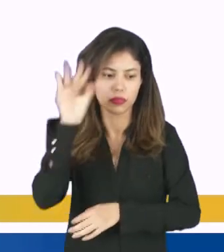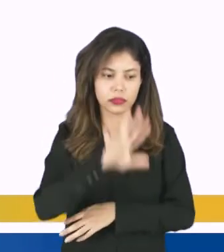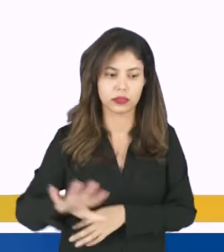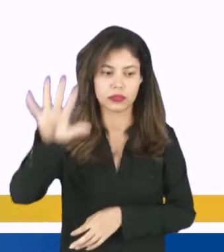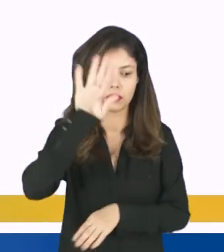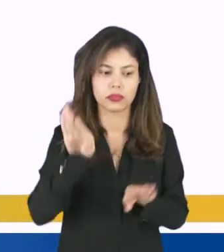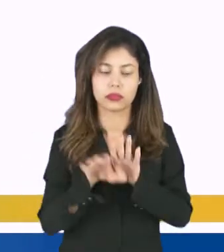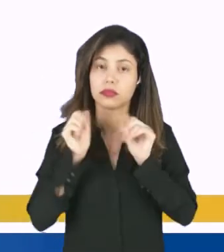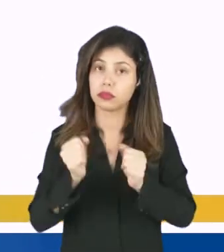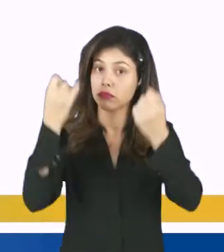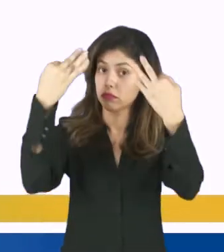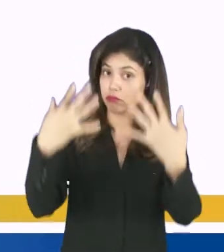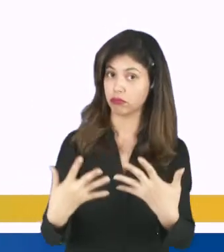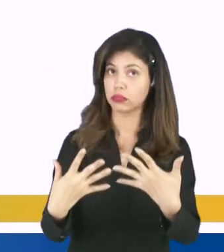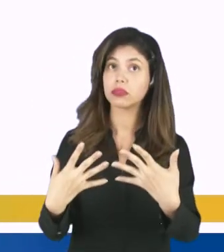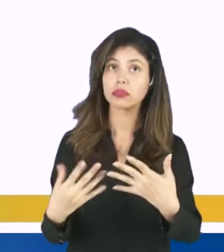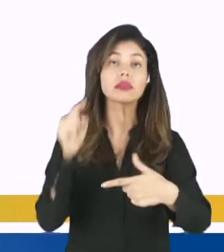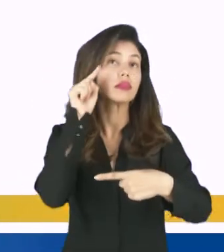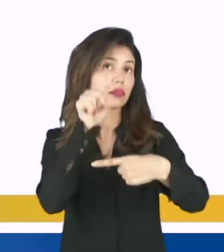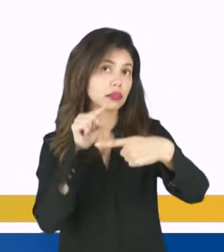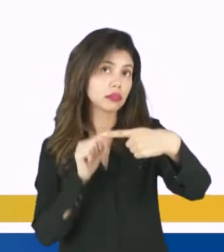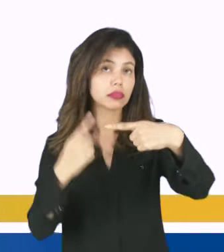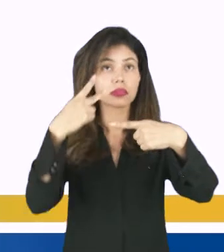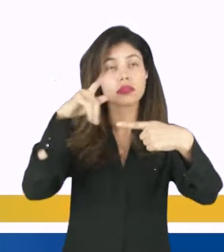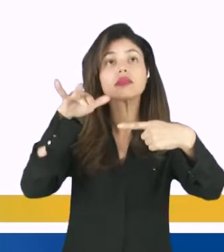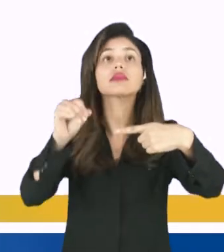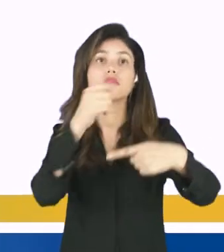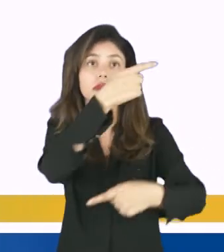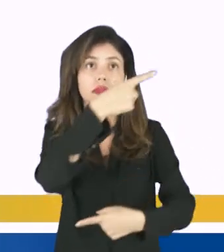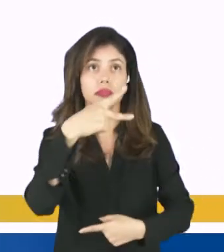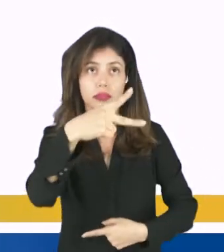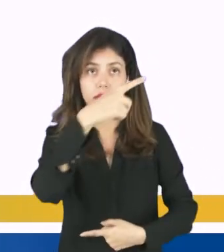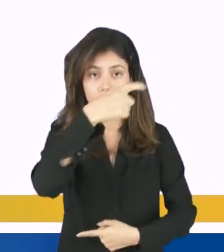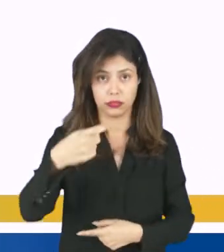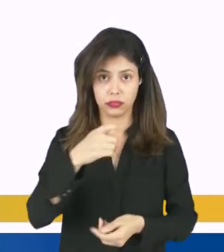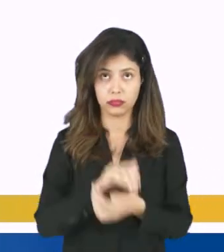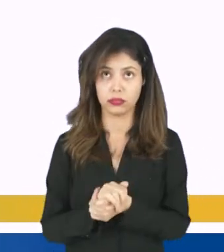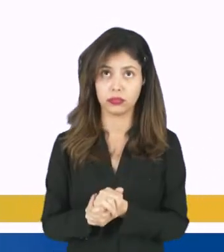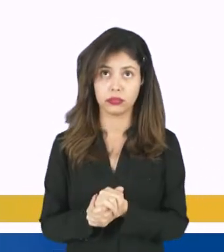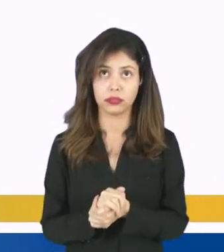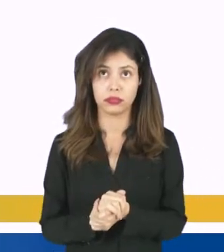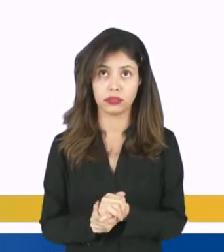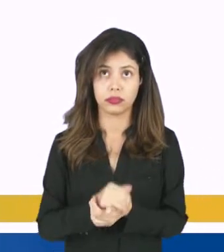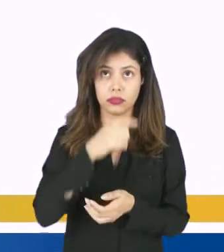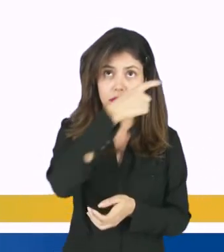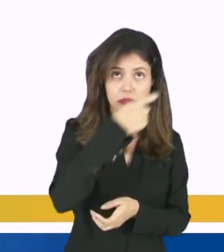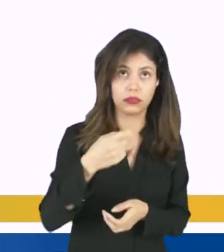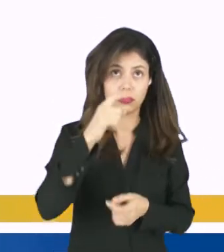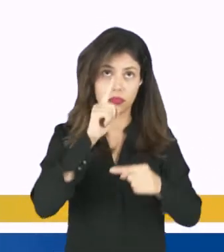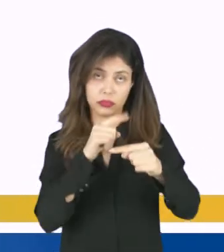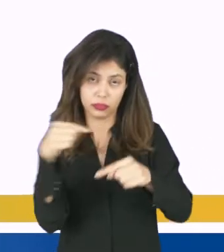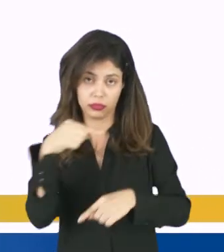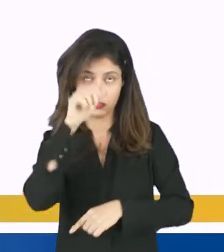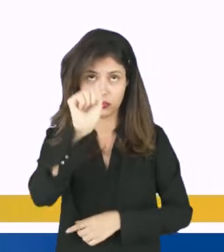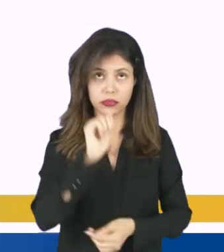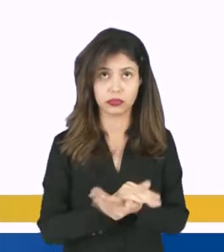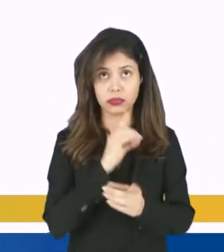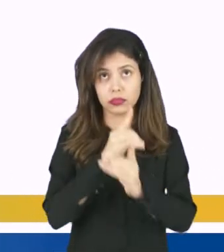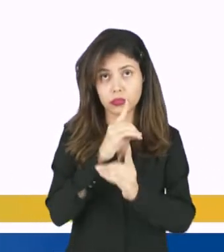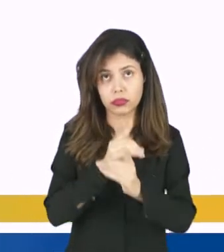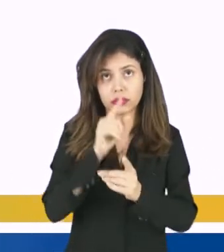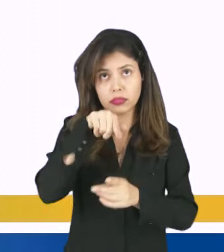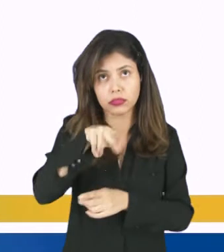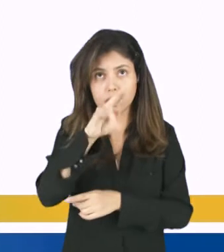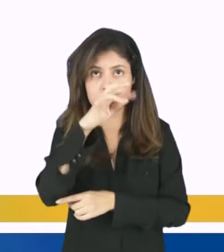igual a x menos a, que é o binômio, vezes a Q de x, mais o R. Lembre-se, na